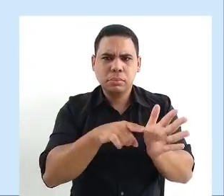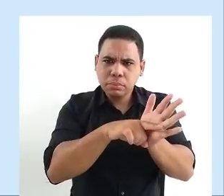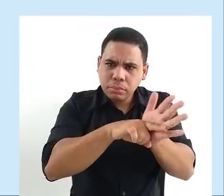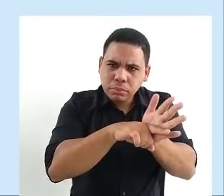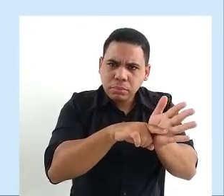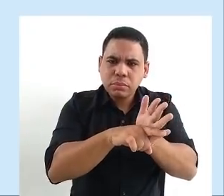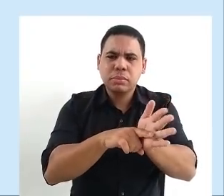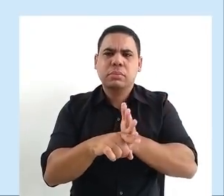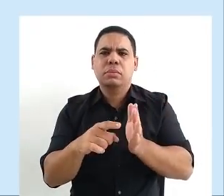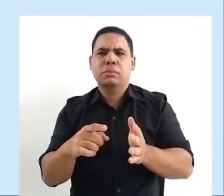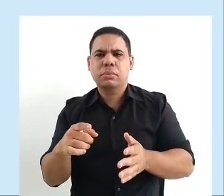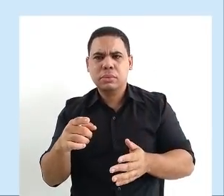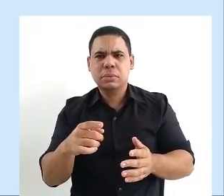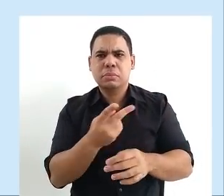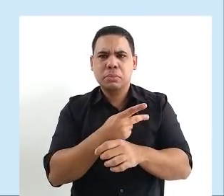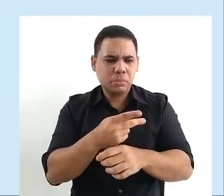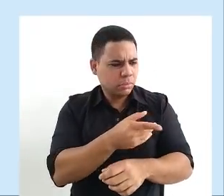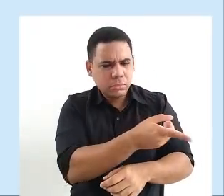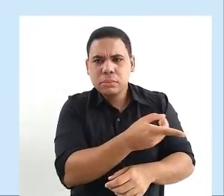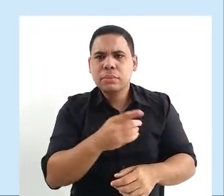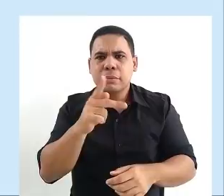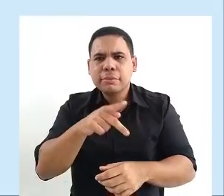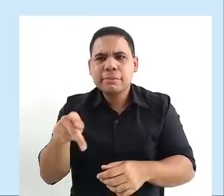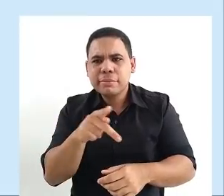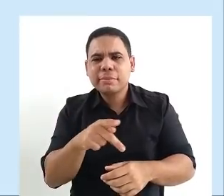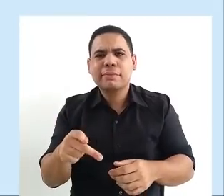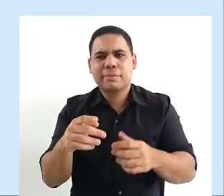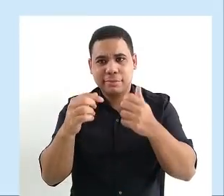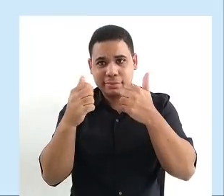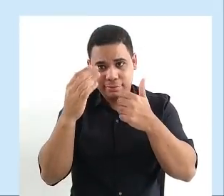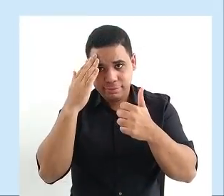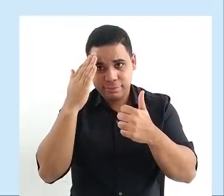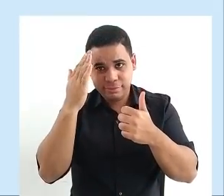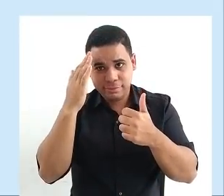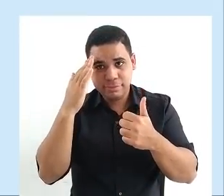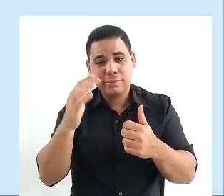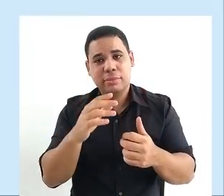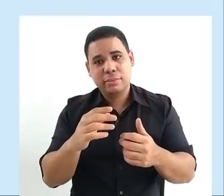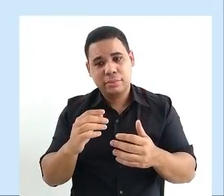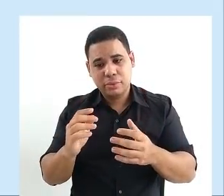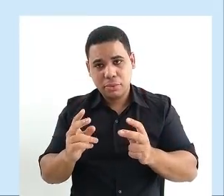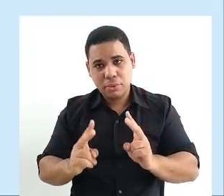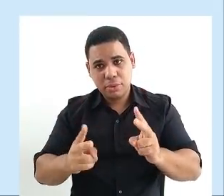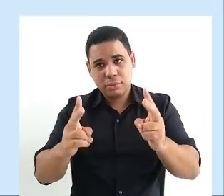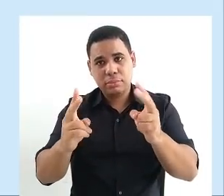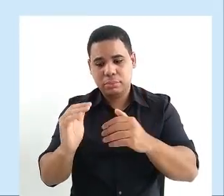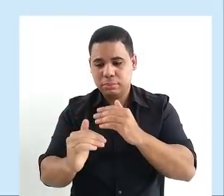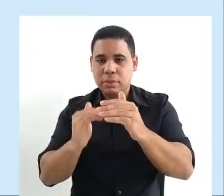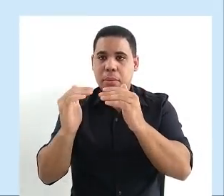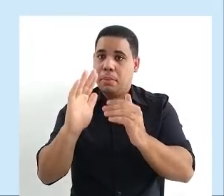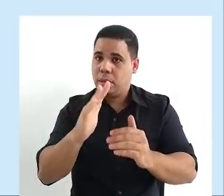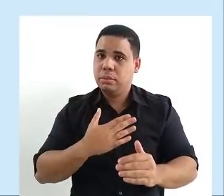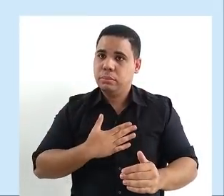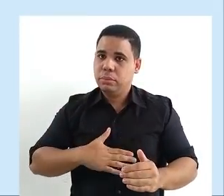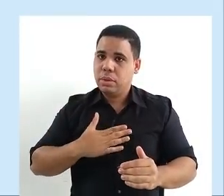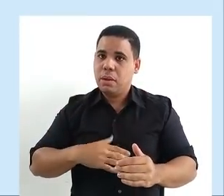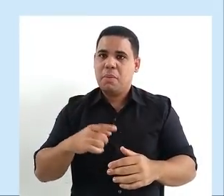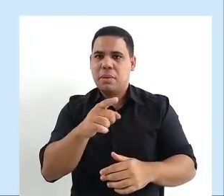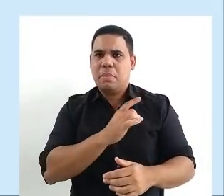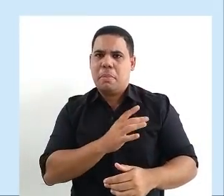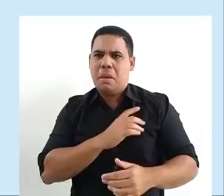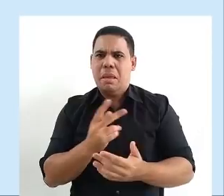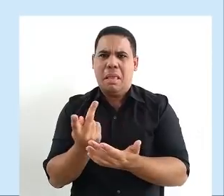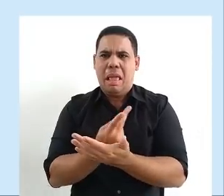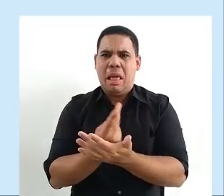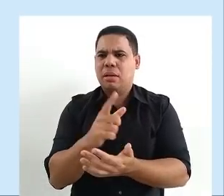corre atrás, nos procura e vamos junto nessa. Siga em frente, mas com calma. Não tenha medo de errar e também não tenha medo de